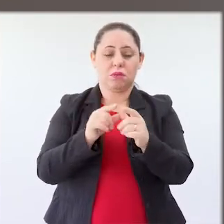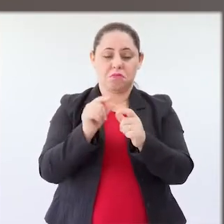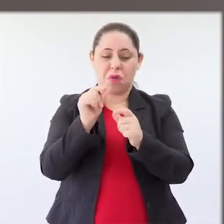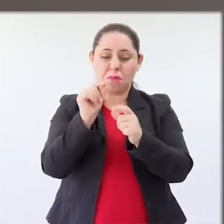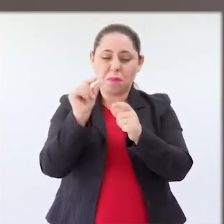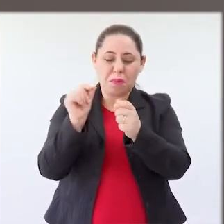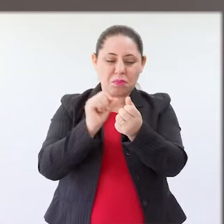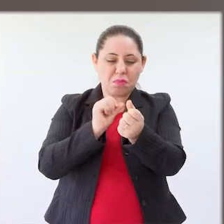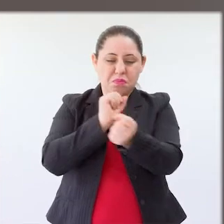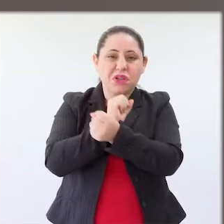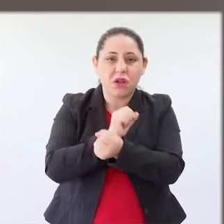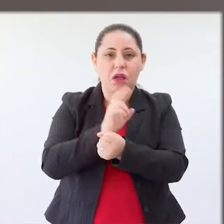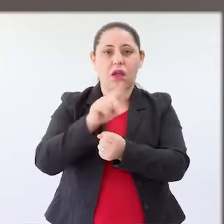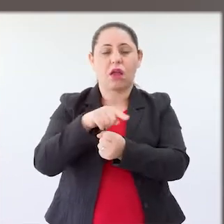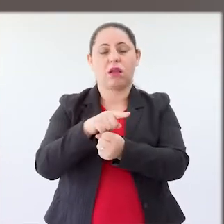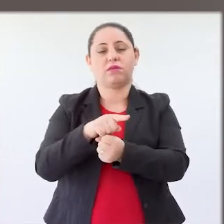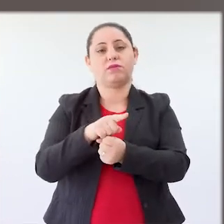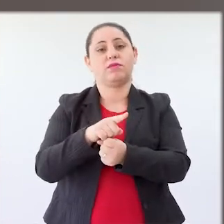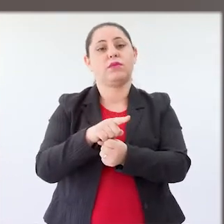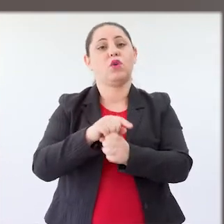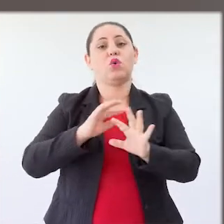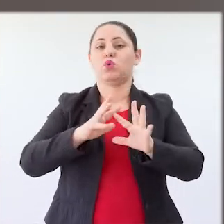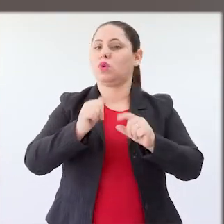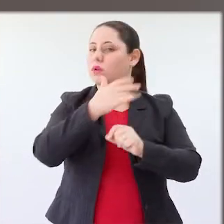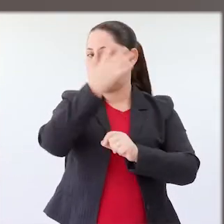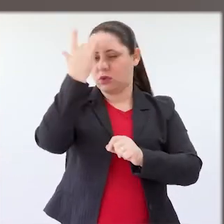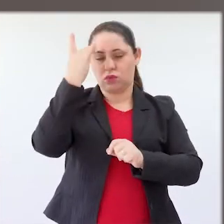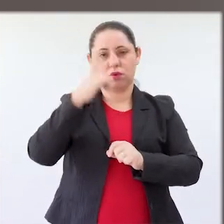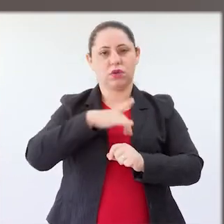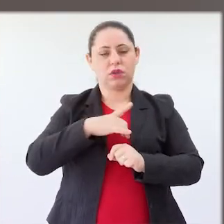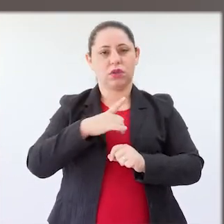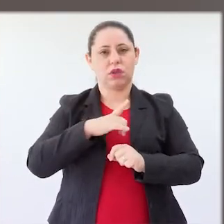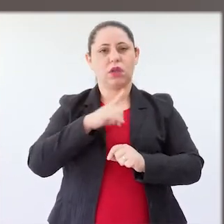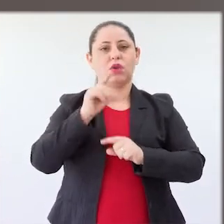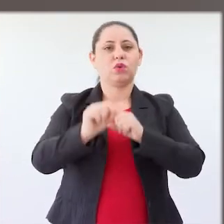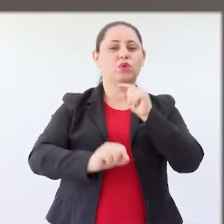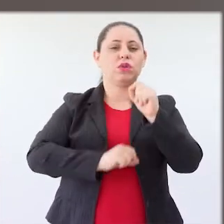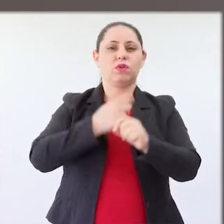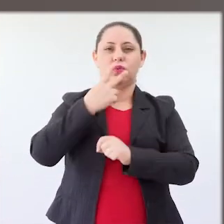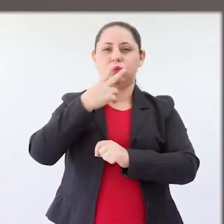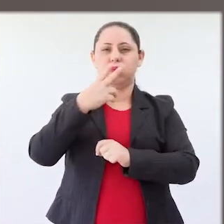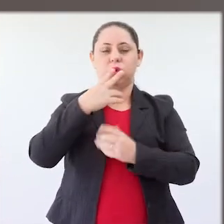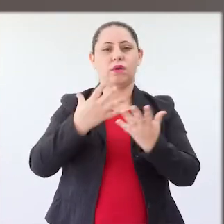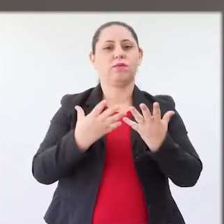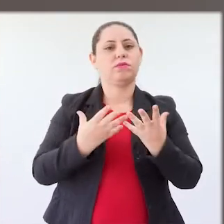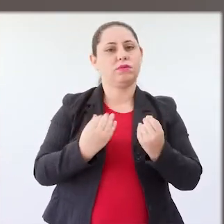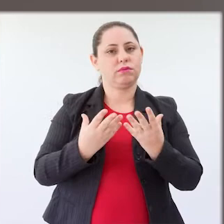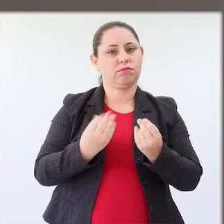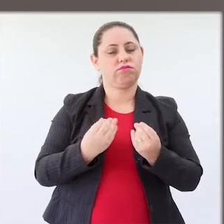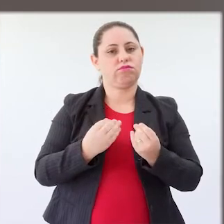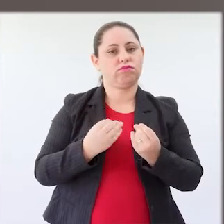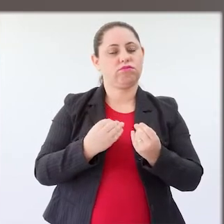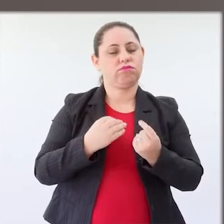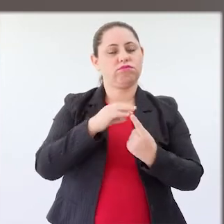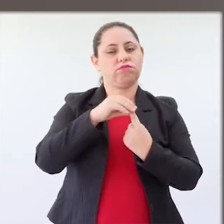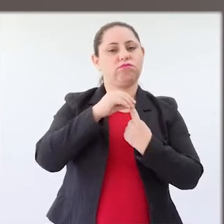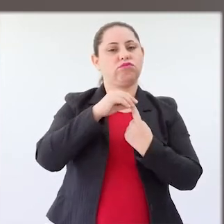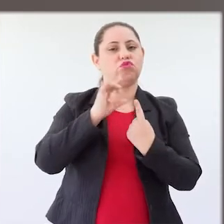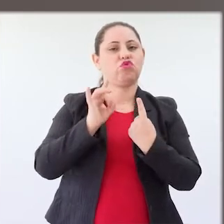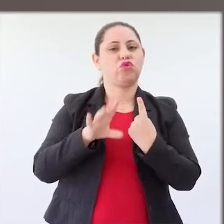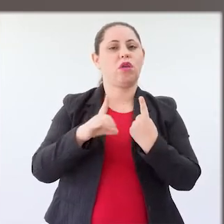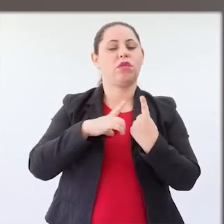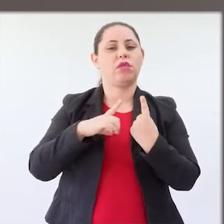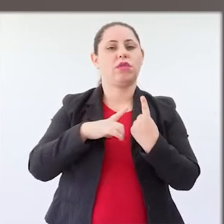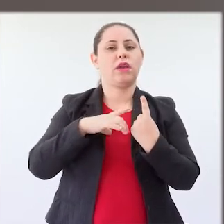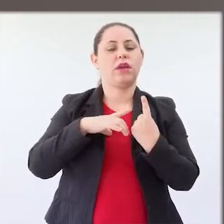vai fazer toda uma alteração. Todo paciente que tem uma carga tabágica muito alta, ele por si